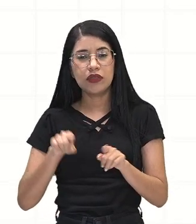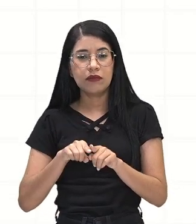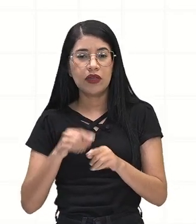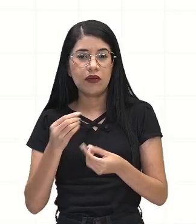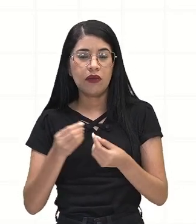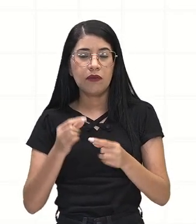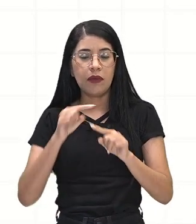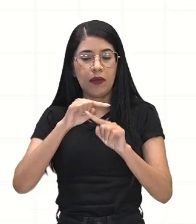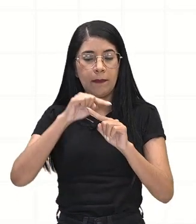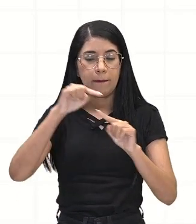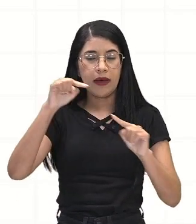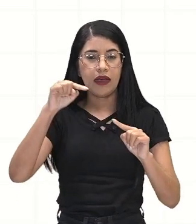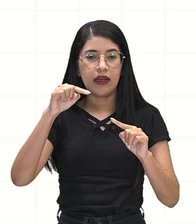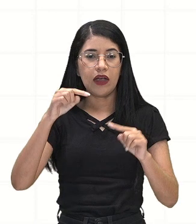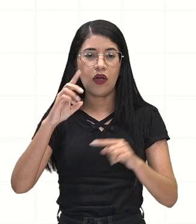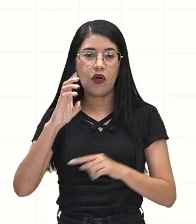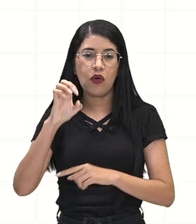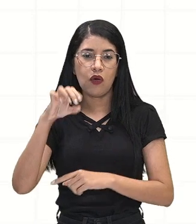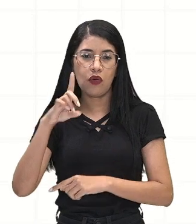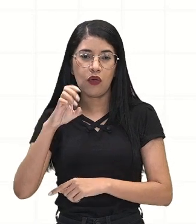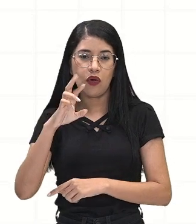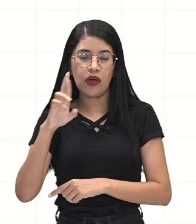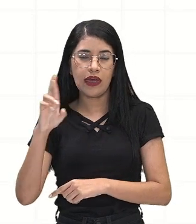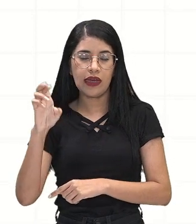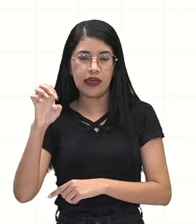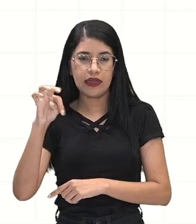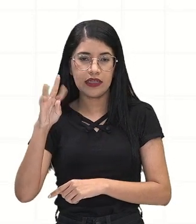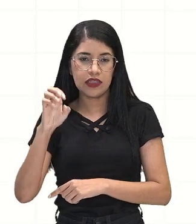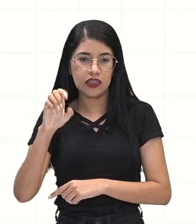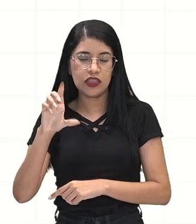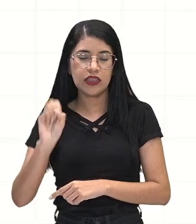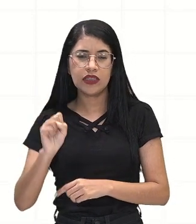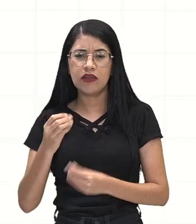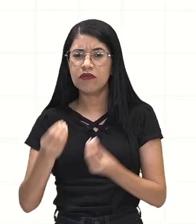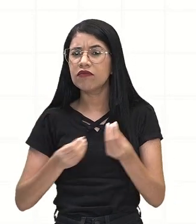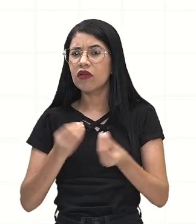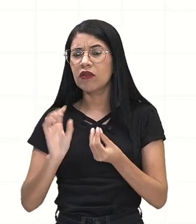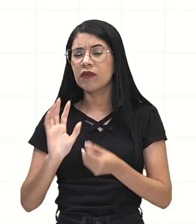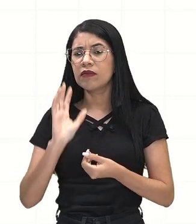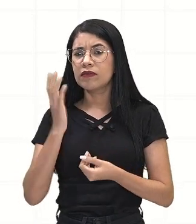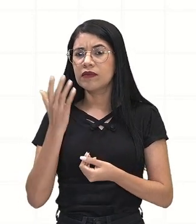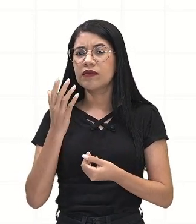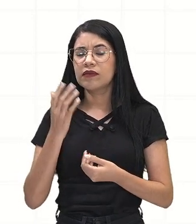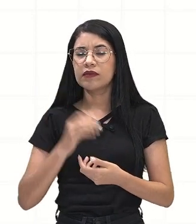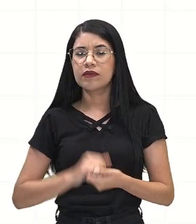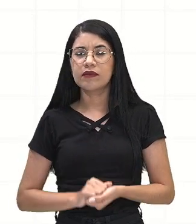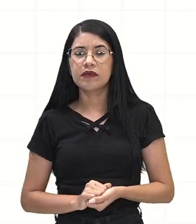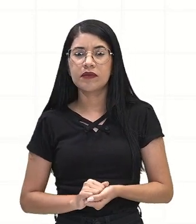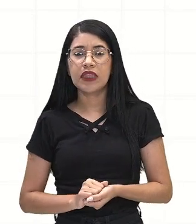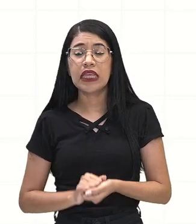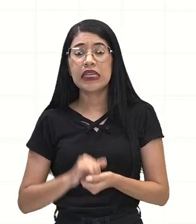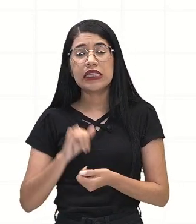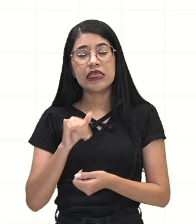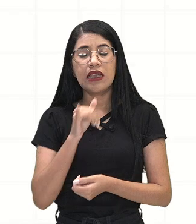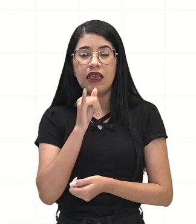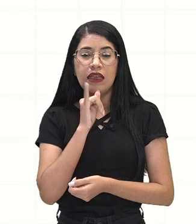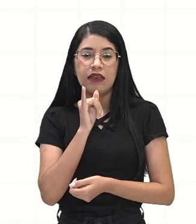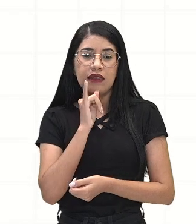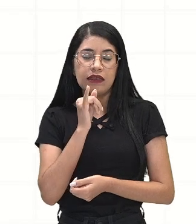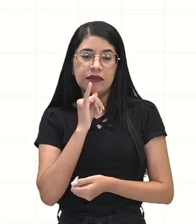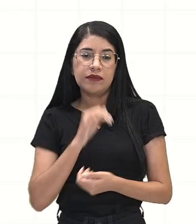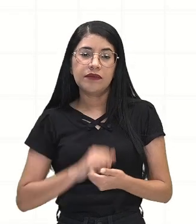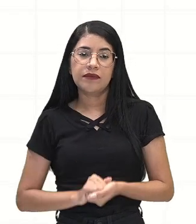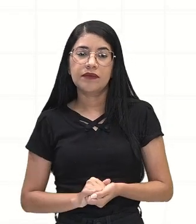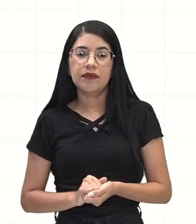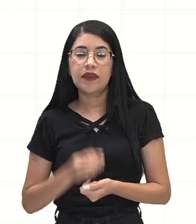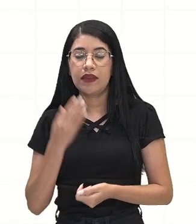ser concorrentes. Quando que retas seriam concorrentes, professor? Retas seriam concorrentes, por exemplo, se eu tenho aqui